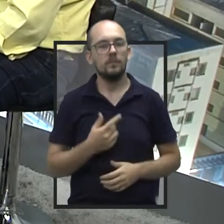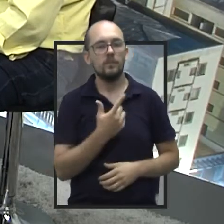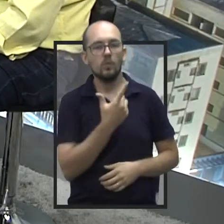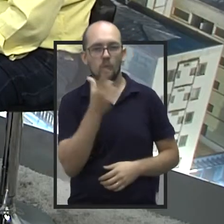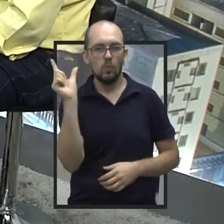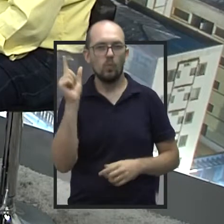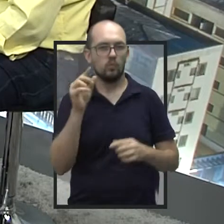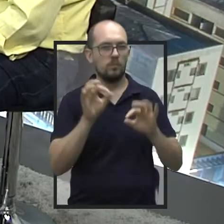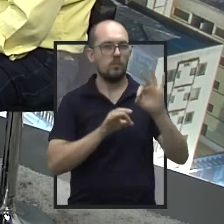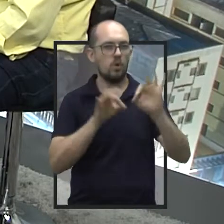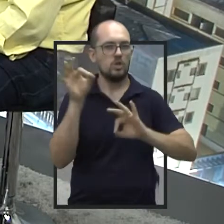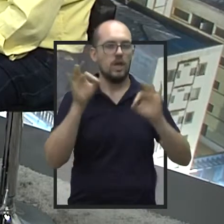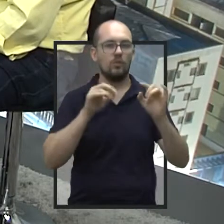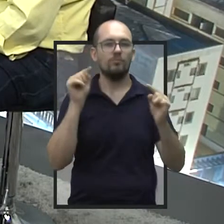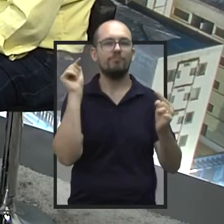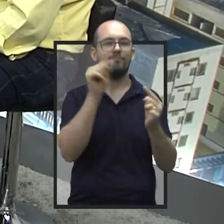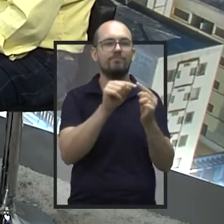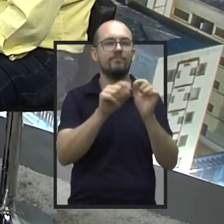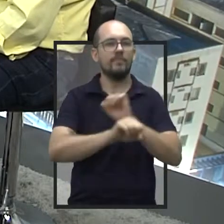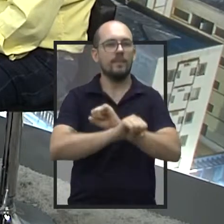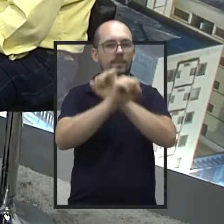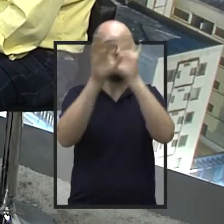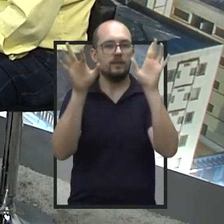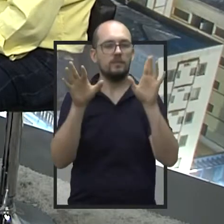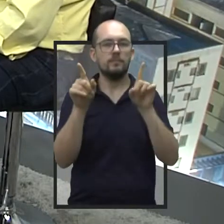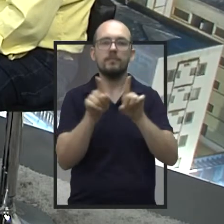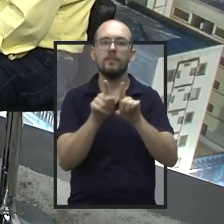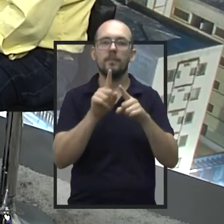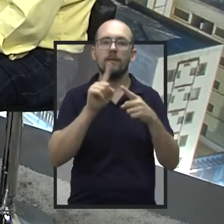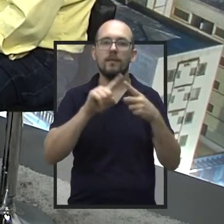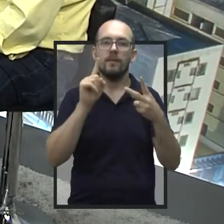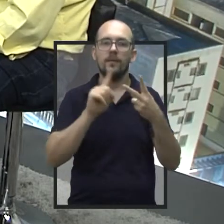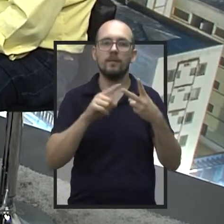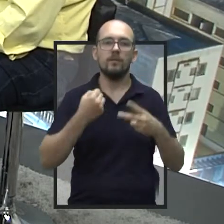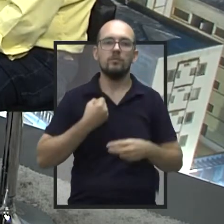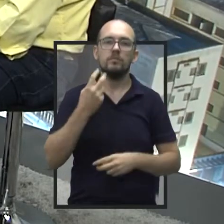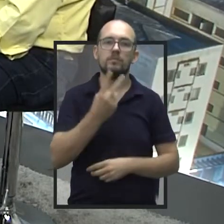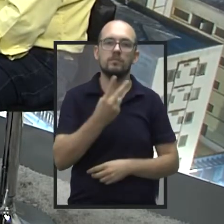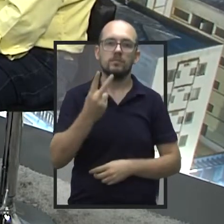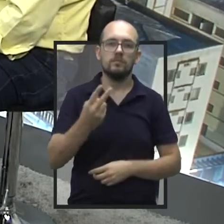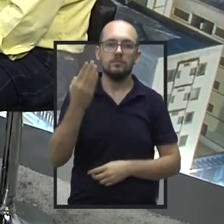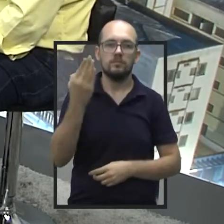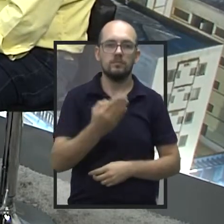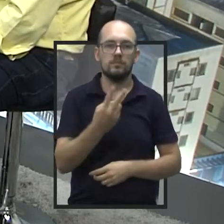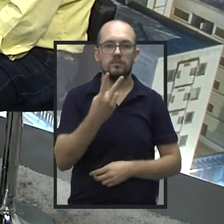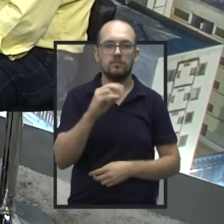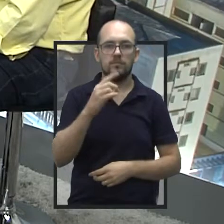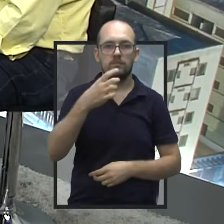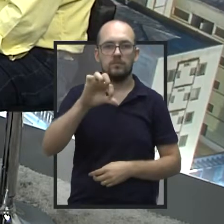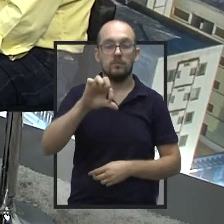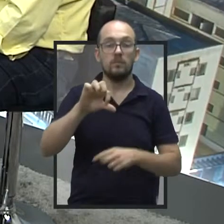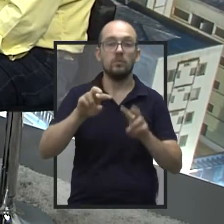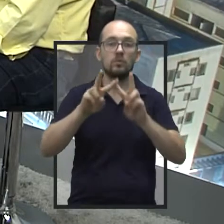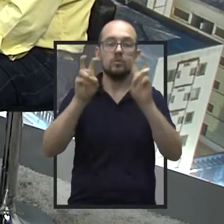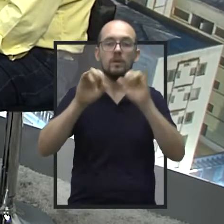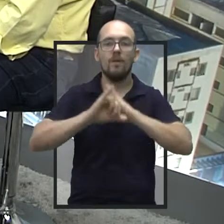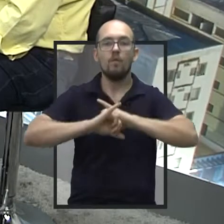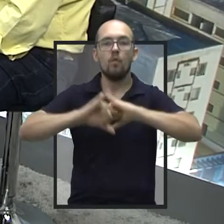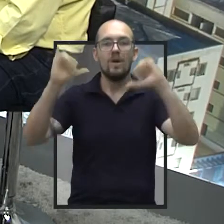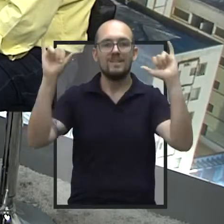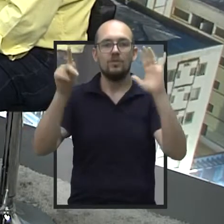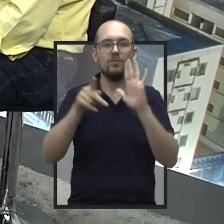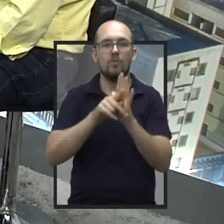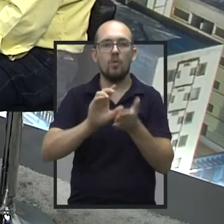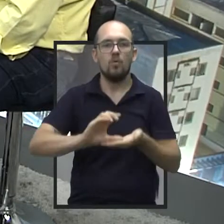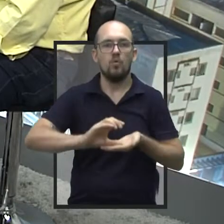que vai ao encontro dessa questão da transparência é o projeto número 22 de 2019, que dispõe sobre a divulgação dos dados dos